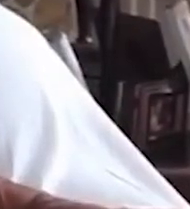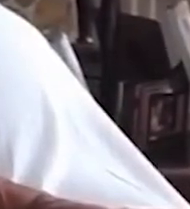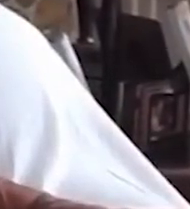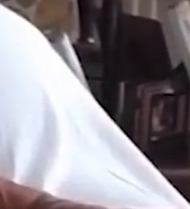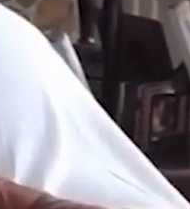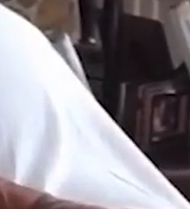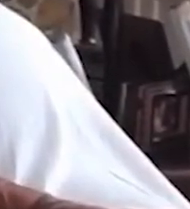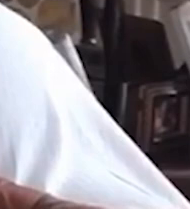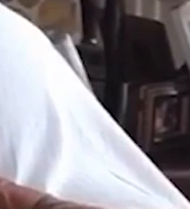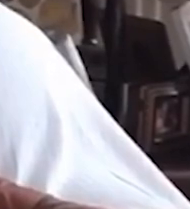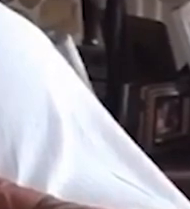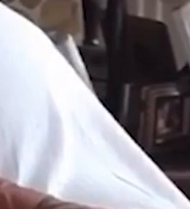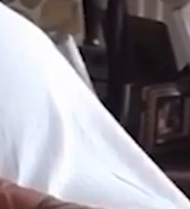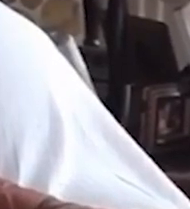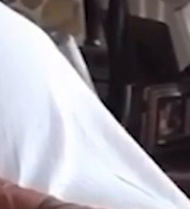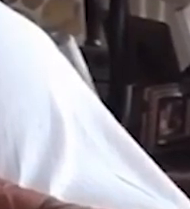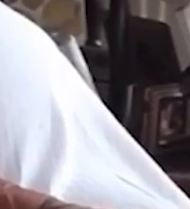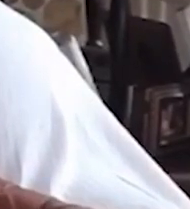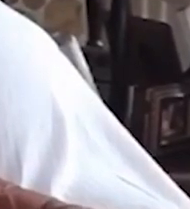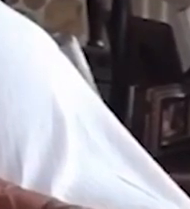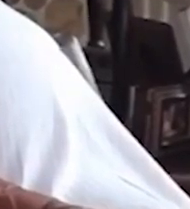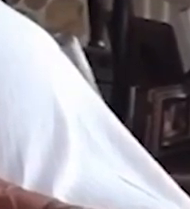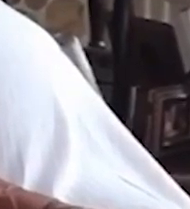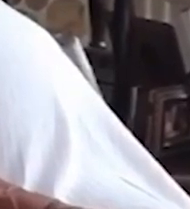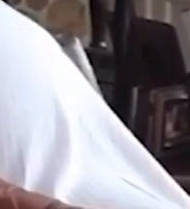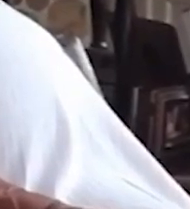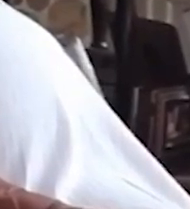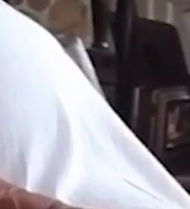Fomos, afincamos